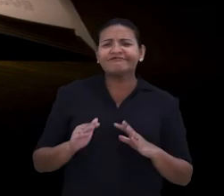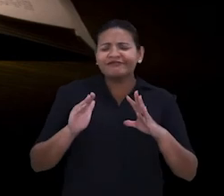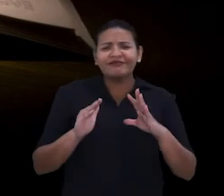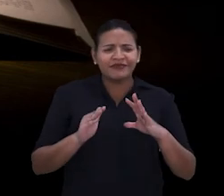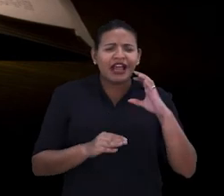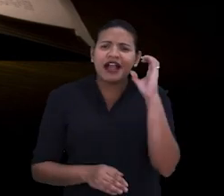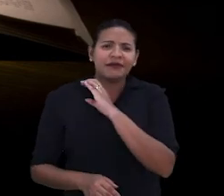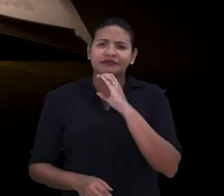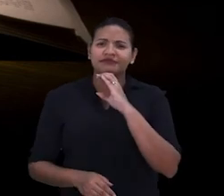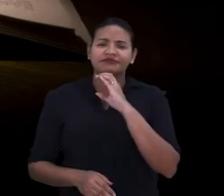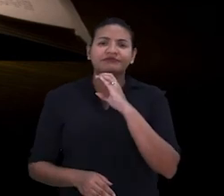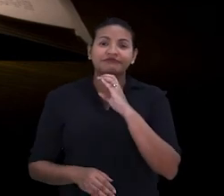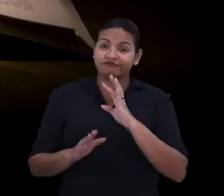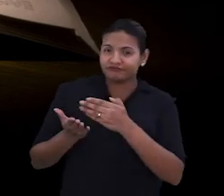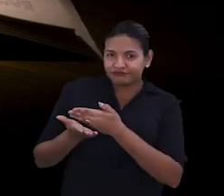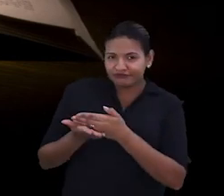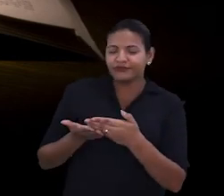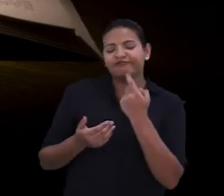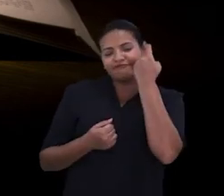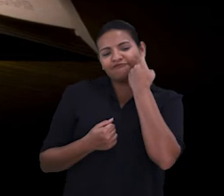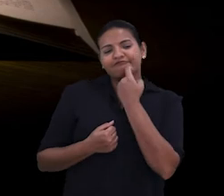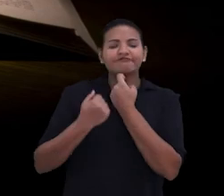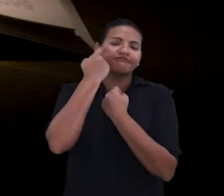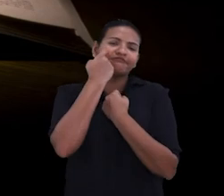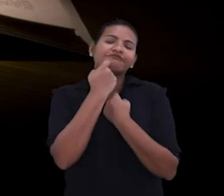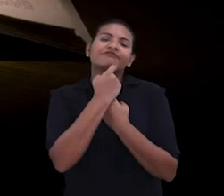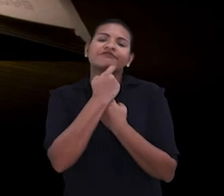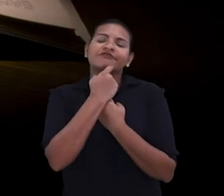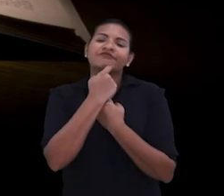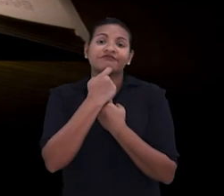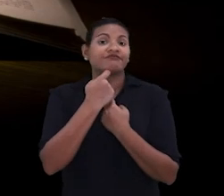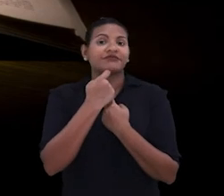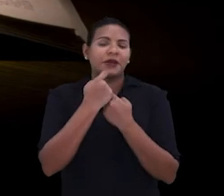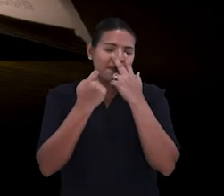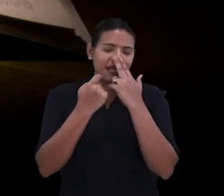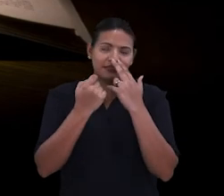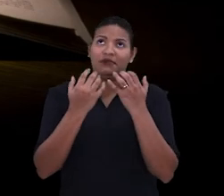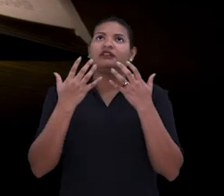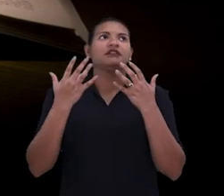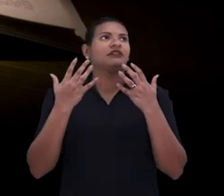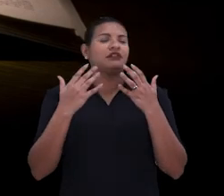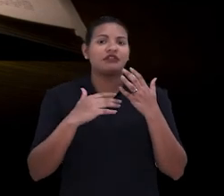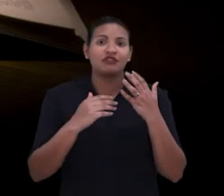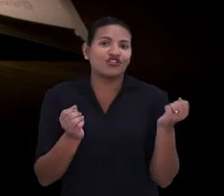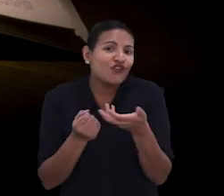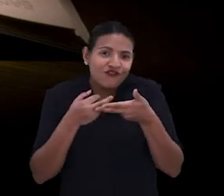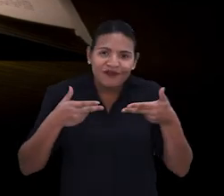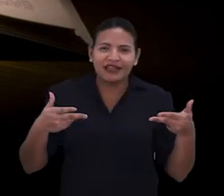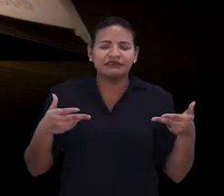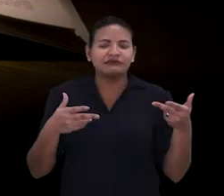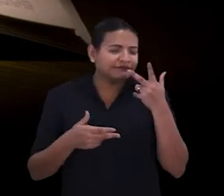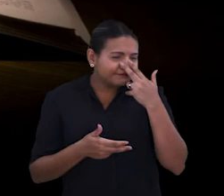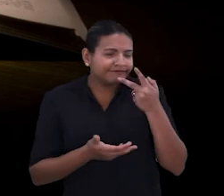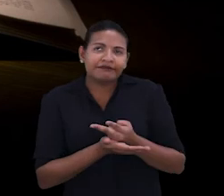passagem, ele não dura muito. Fazer a barba, no início, é uma revelação. Logo passa a condição de rotina,